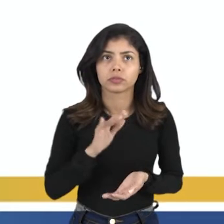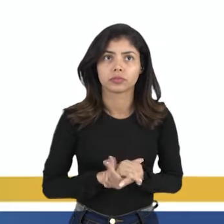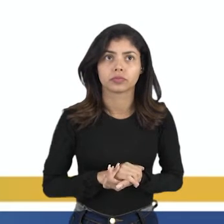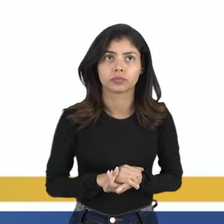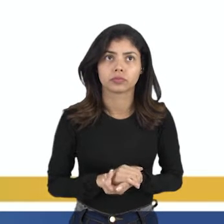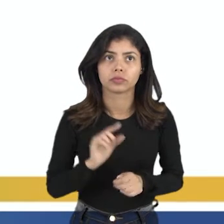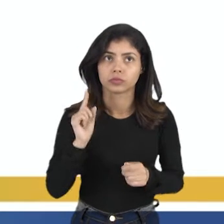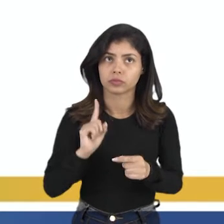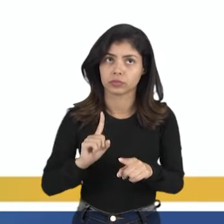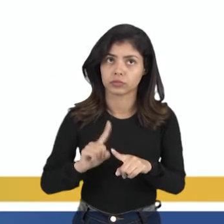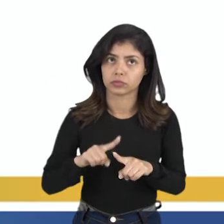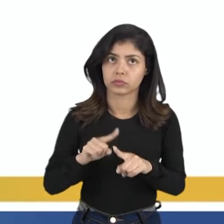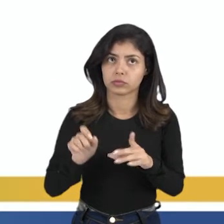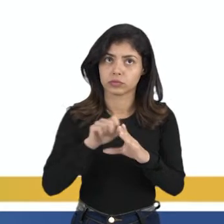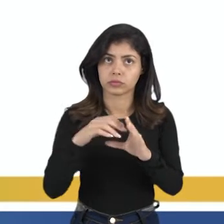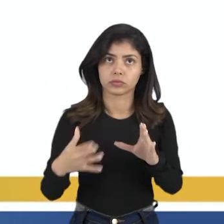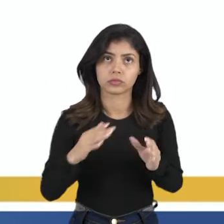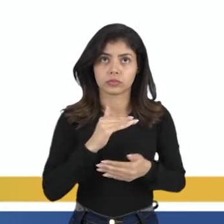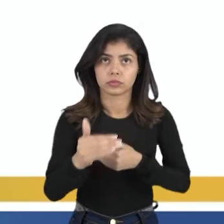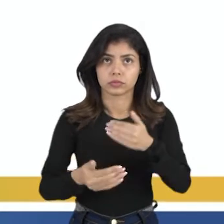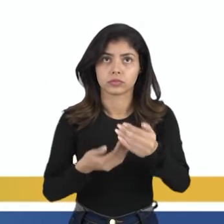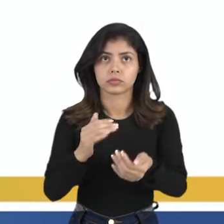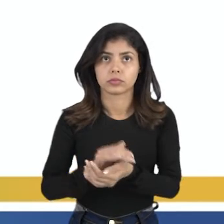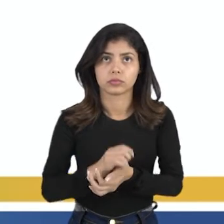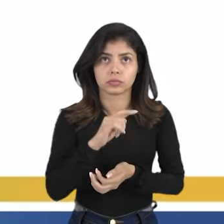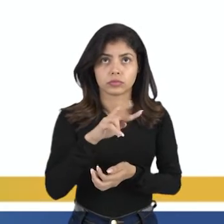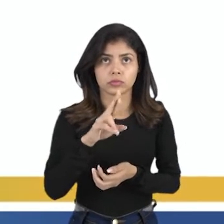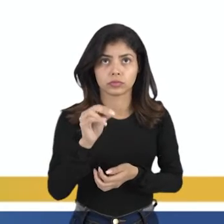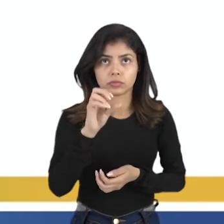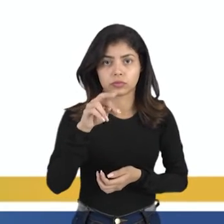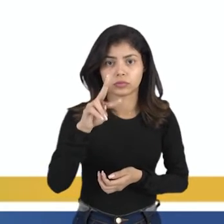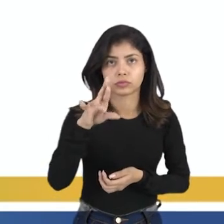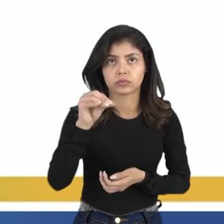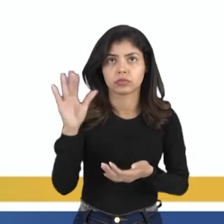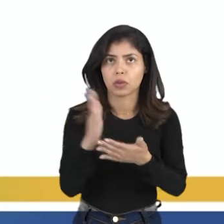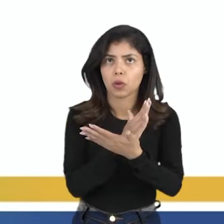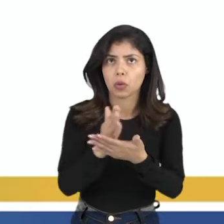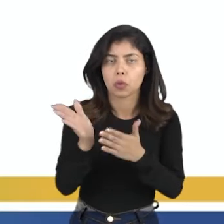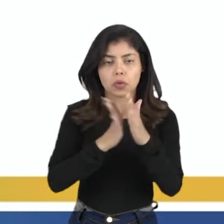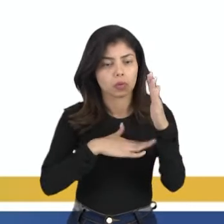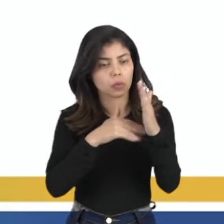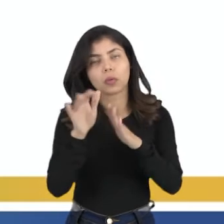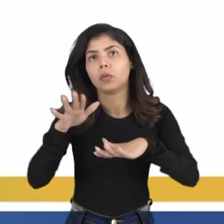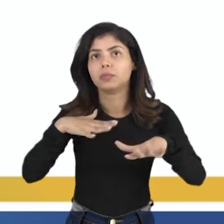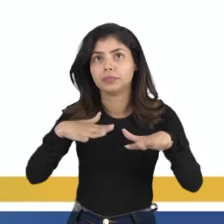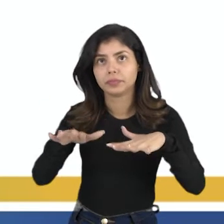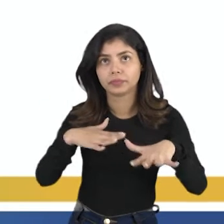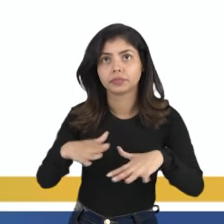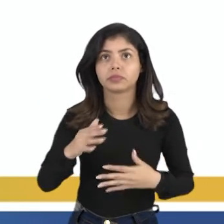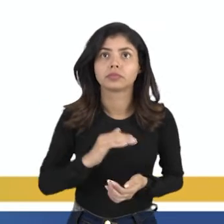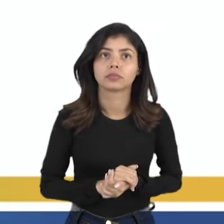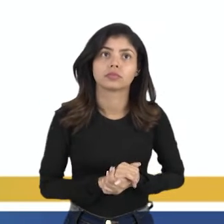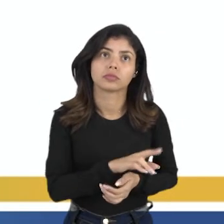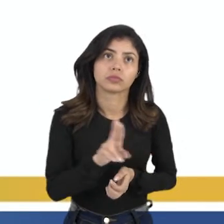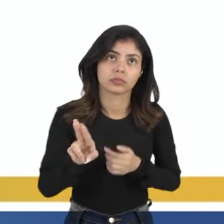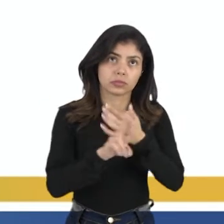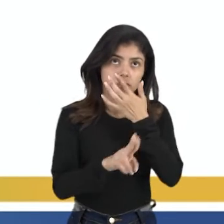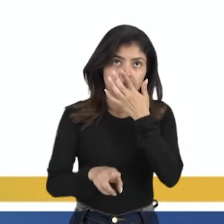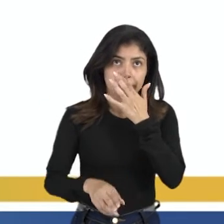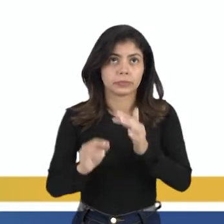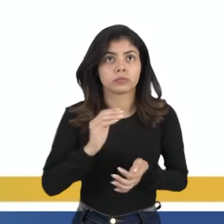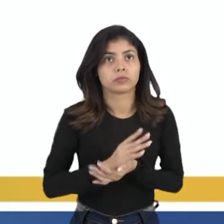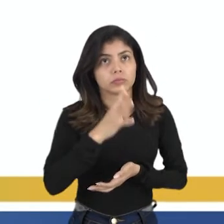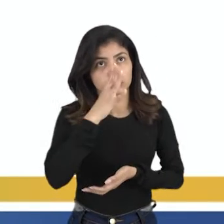reais. Por conta dessas características, durante o Salão de Outono, alguns desses pintores desse movimento